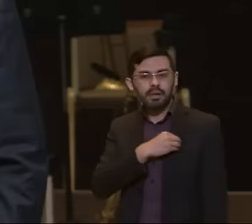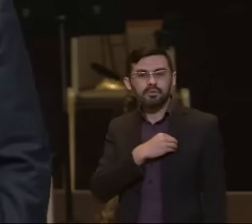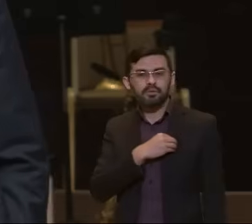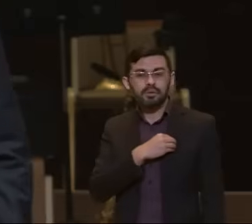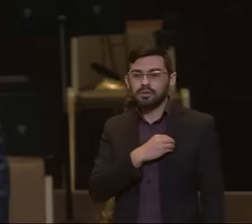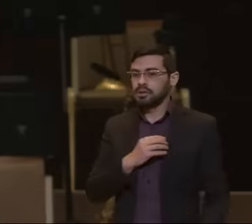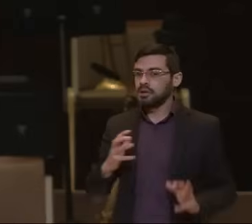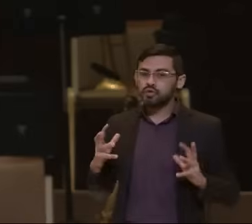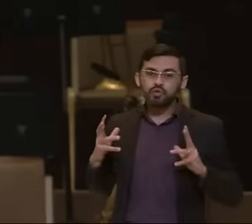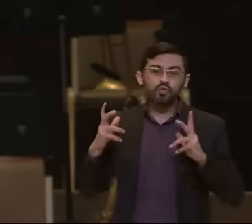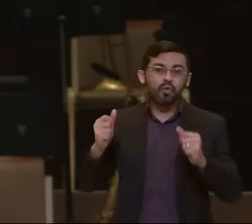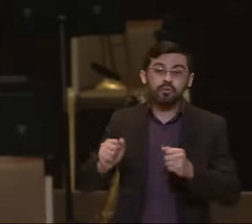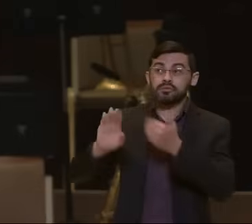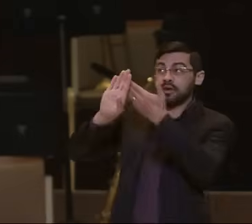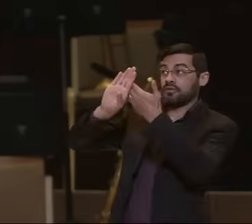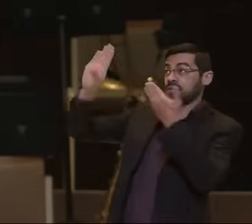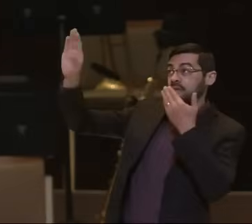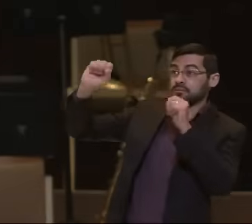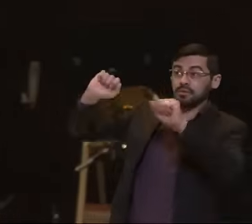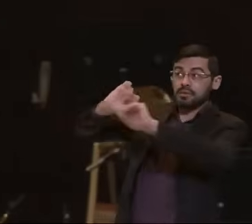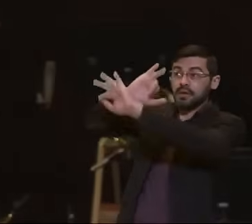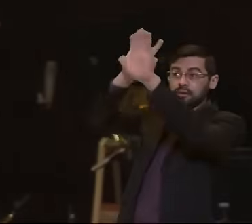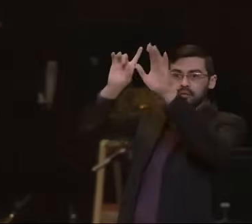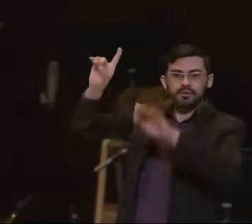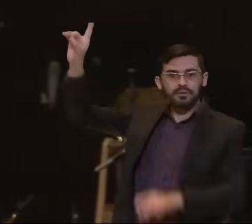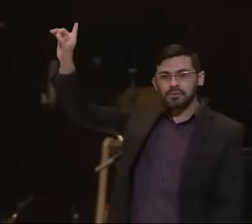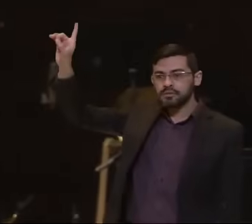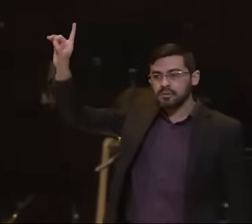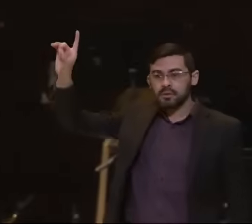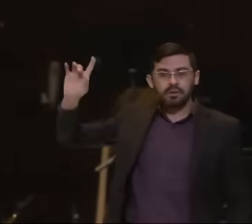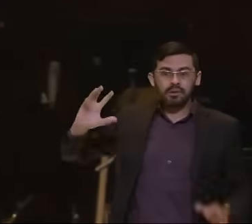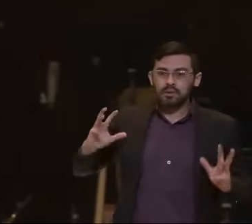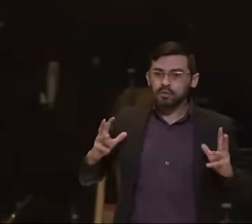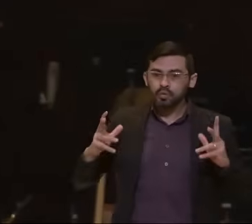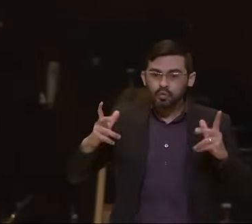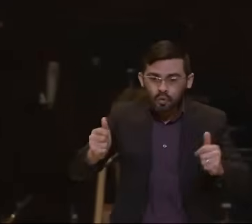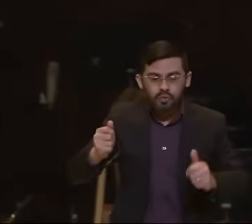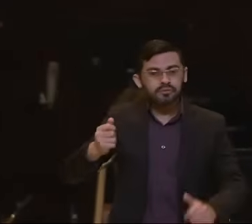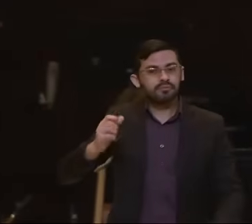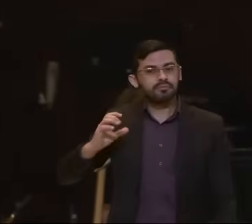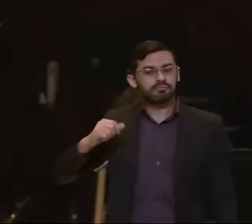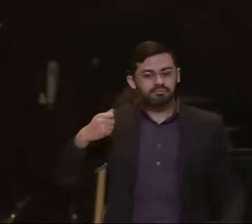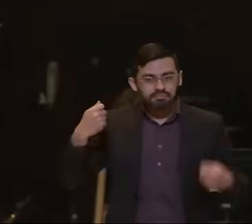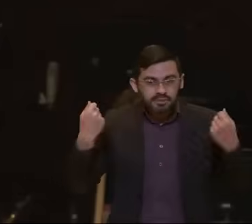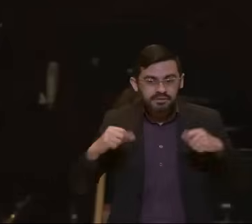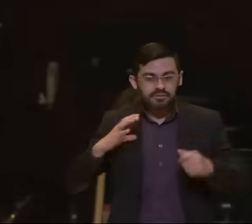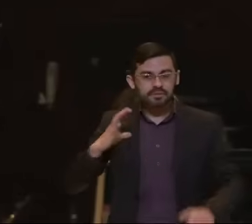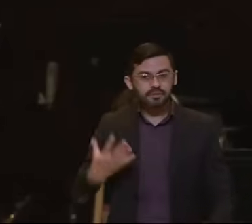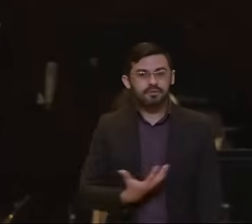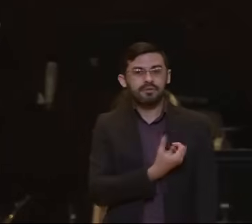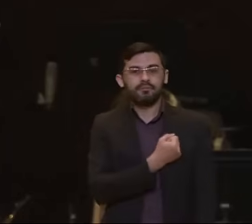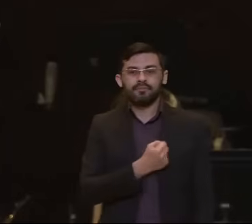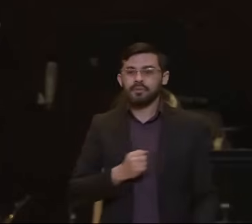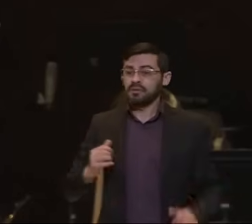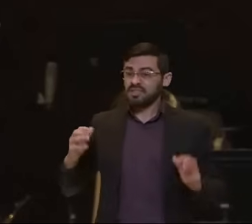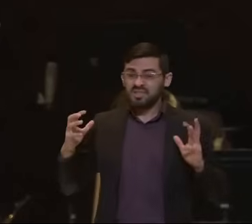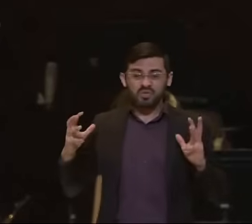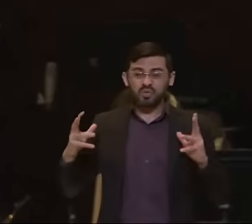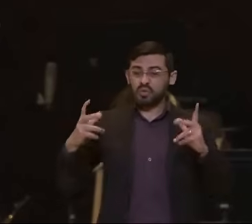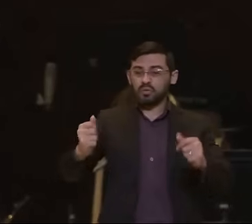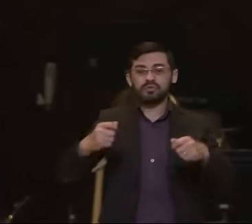estão destituídos da glória de Deus, e que todos precisamos de salvação, e que todos nós precisamos